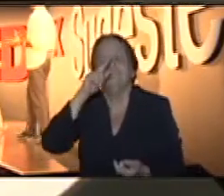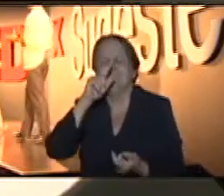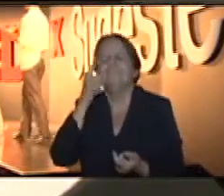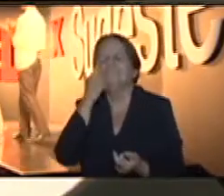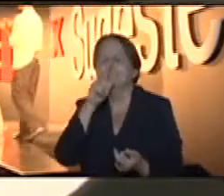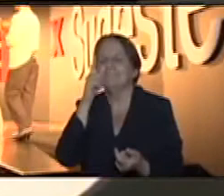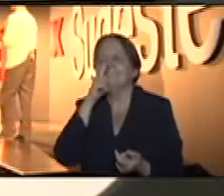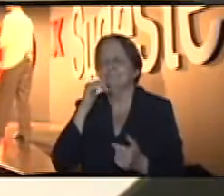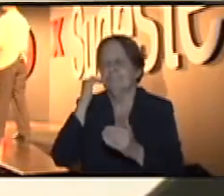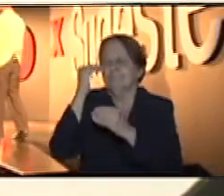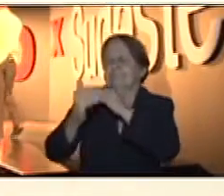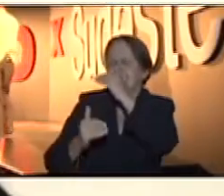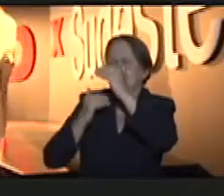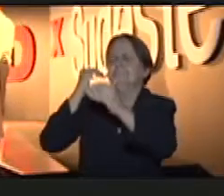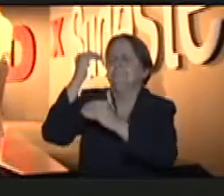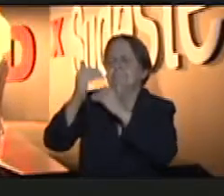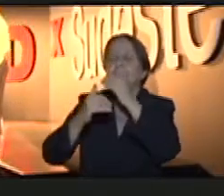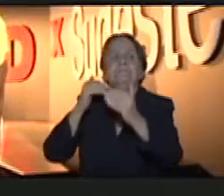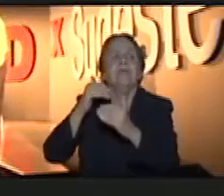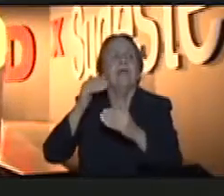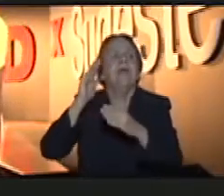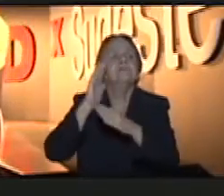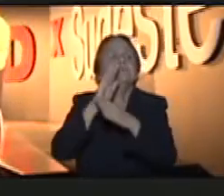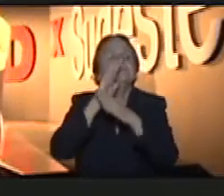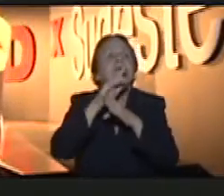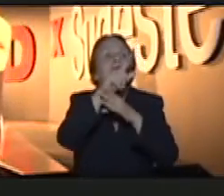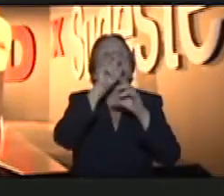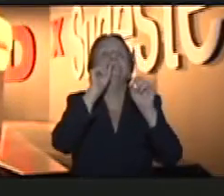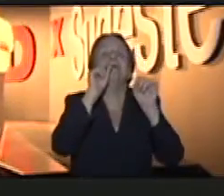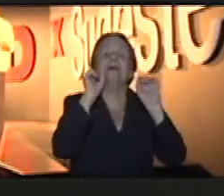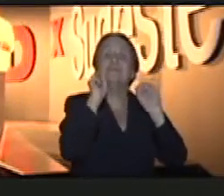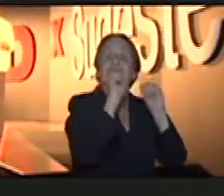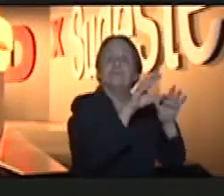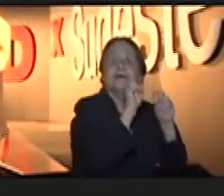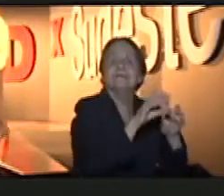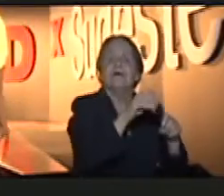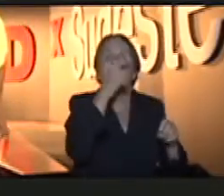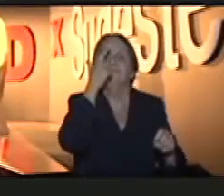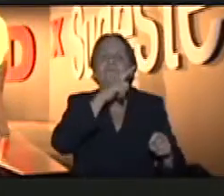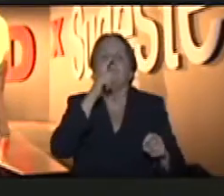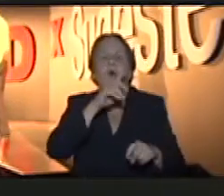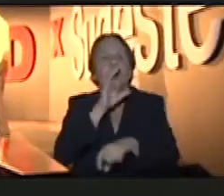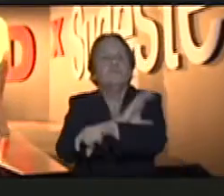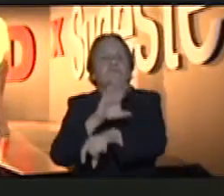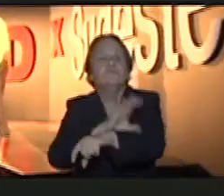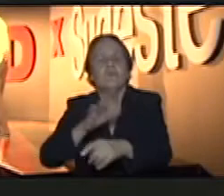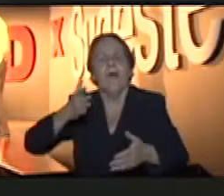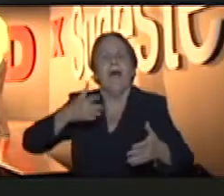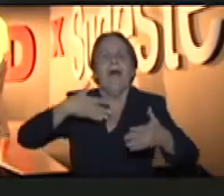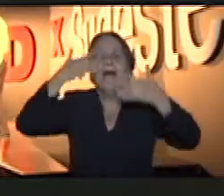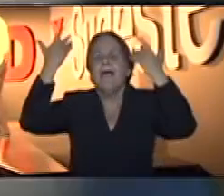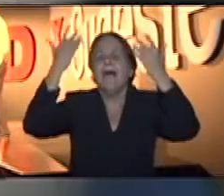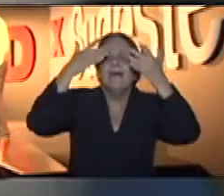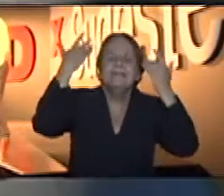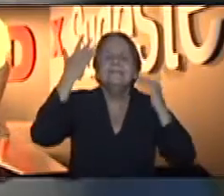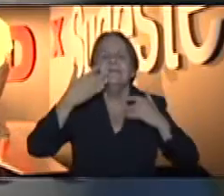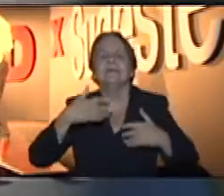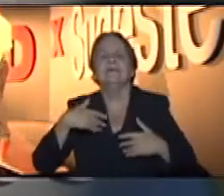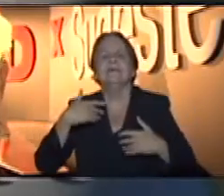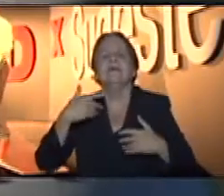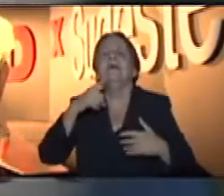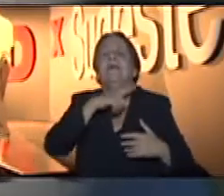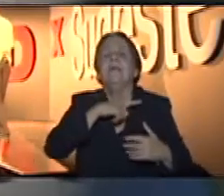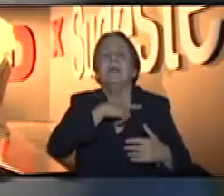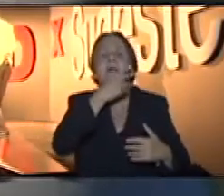eles têm proporcionado a esses homens e mulheres a educação a cultura o lazer a qualificação a formação e esses